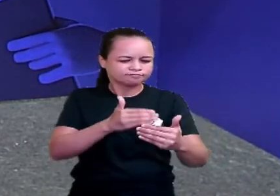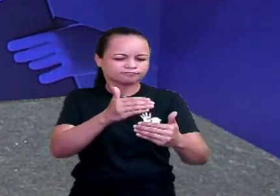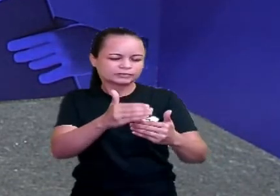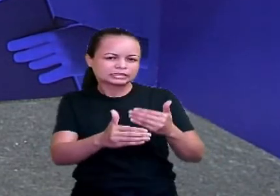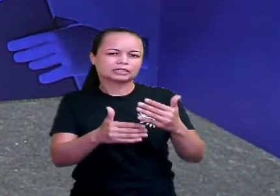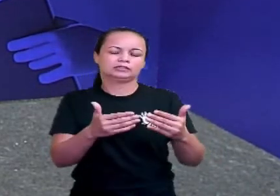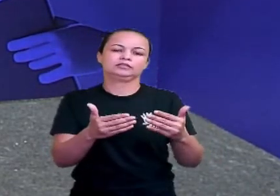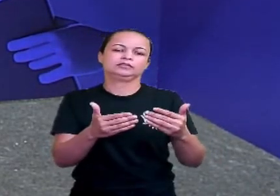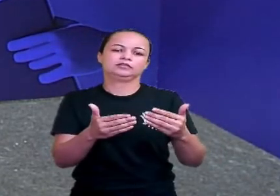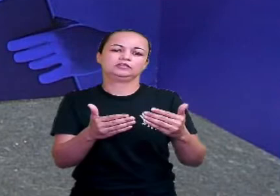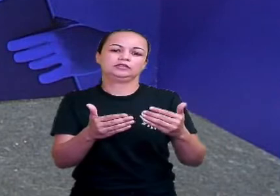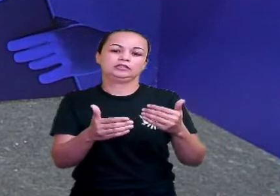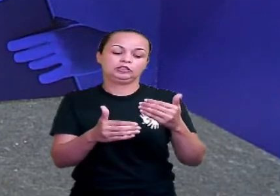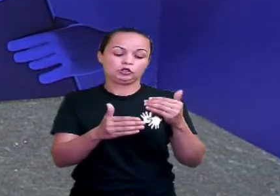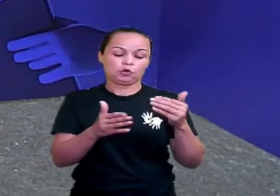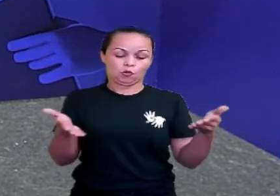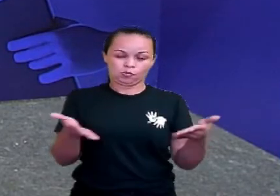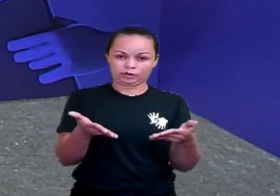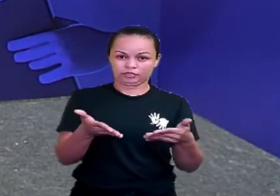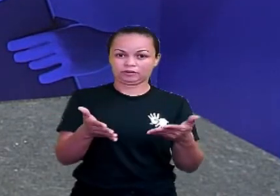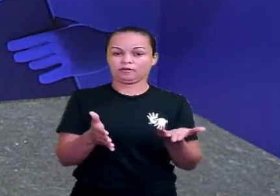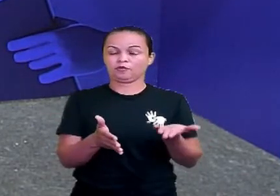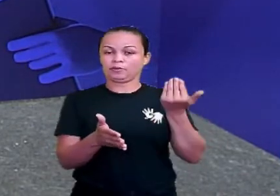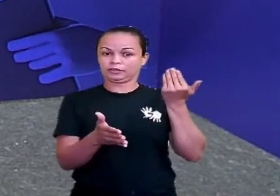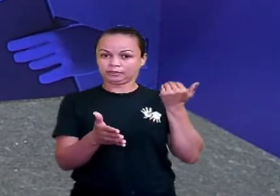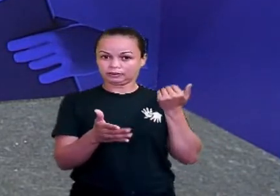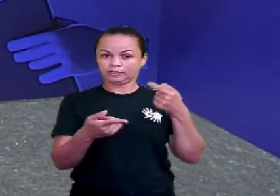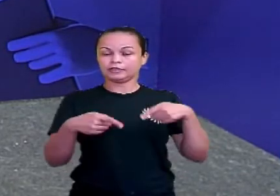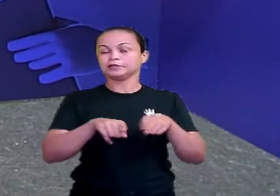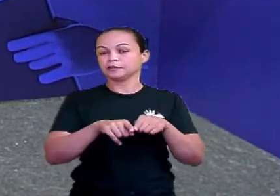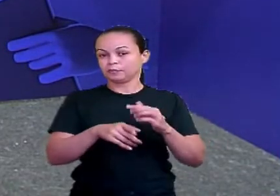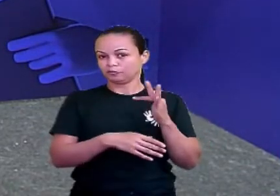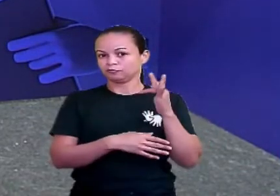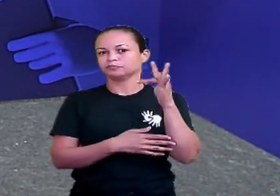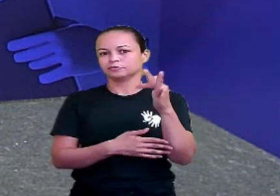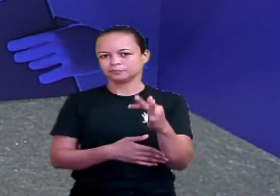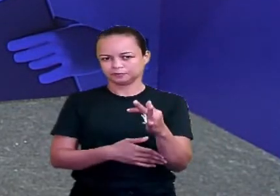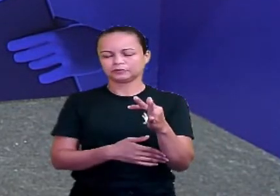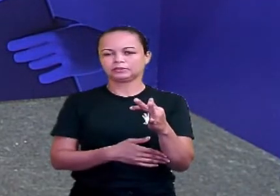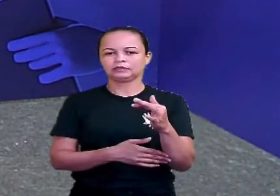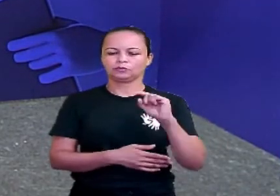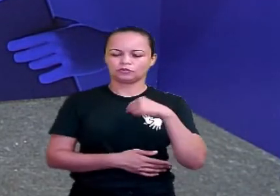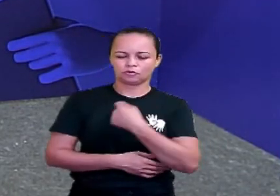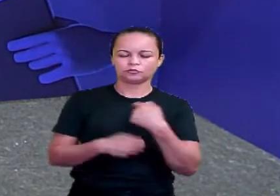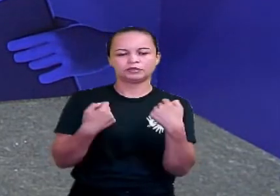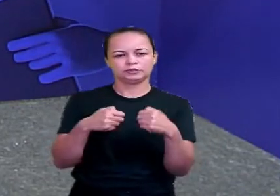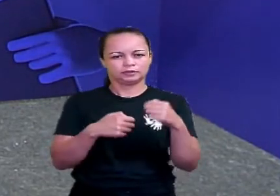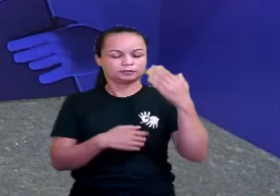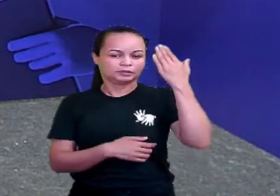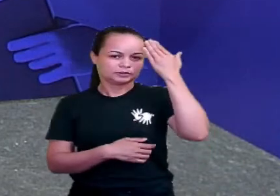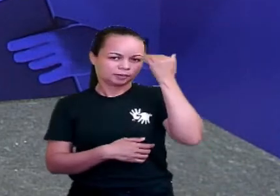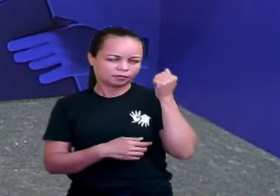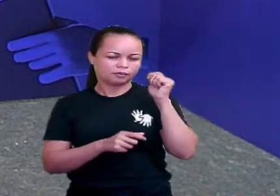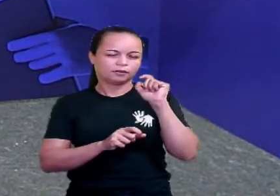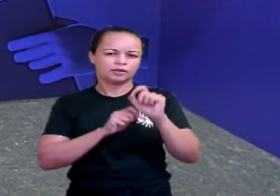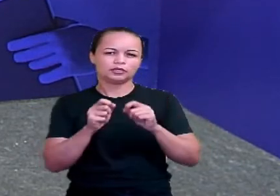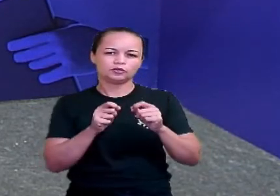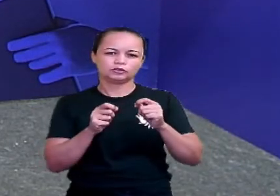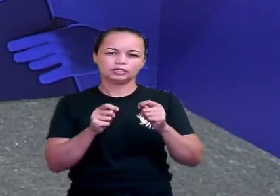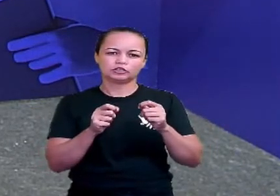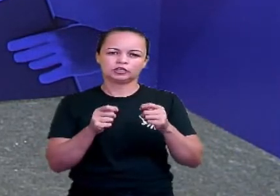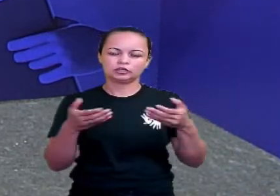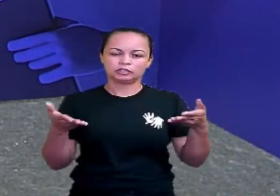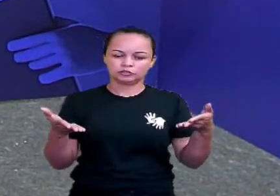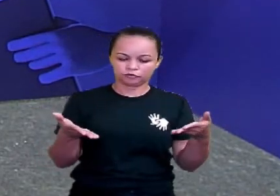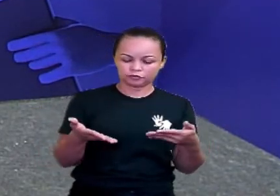virando passado. E também vai virando futuro. Então, a gente tem que saber de onde a gente veio, aonde a gente está